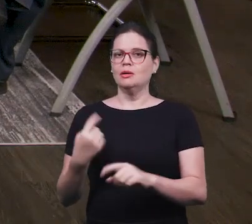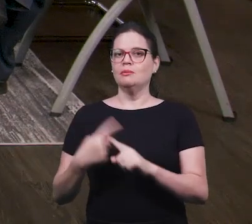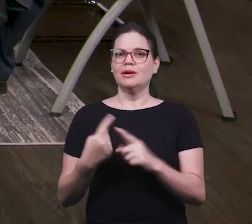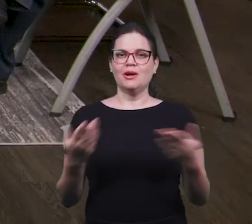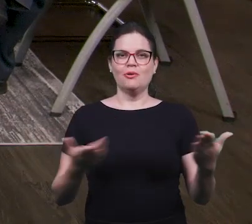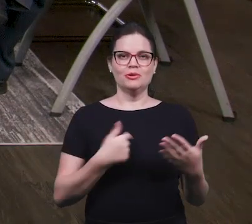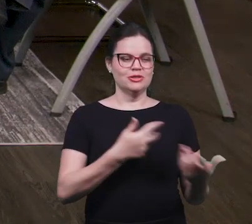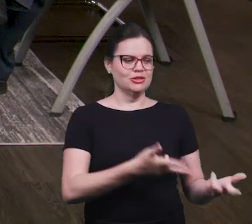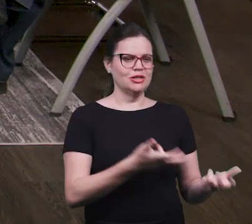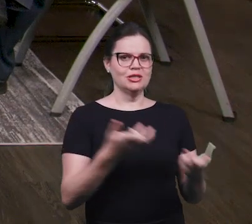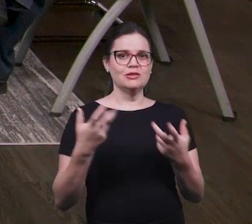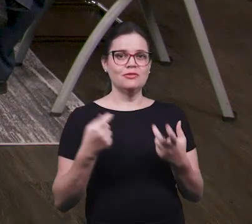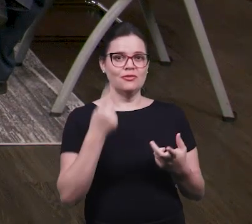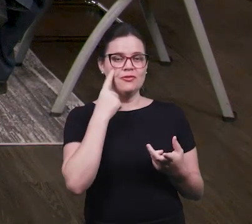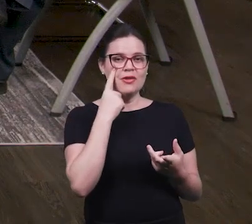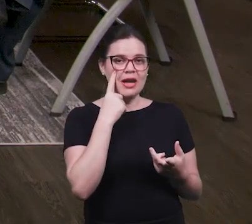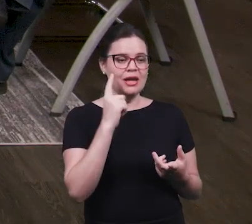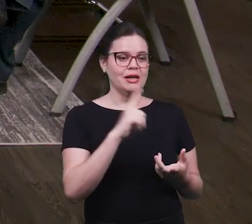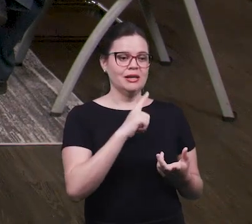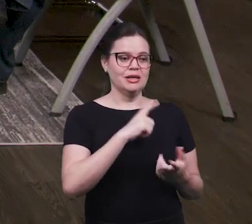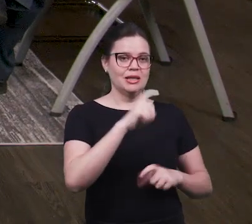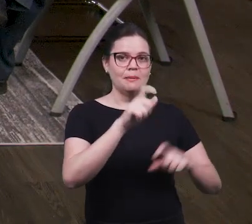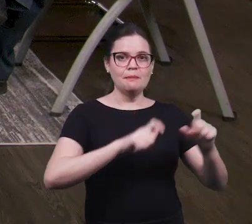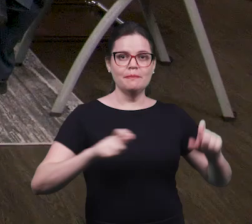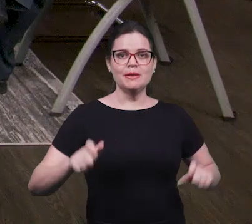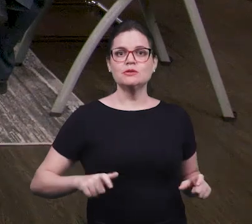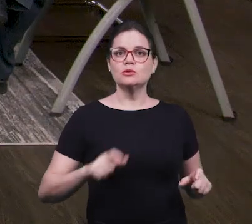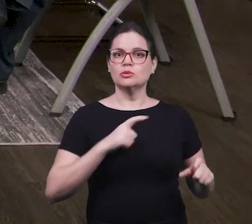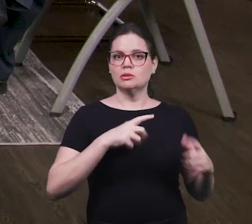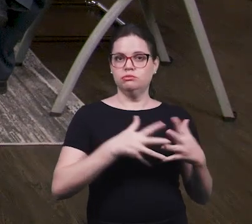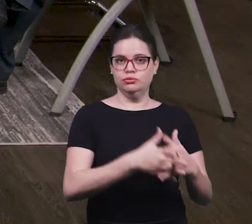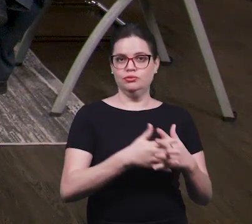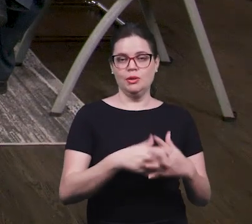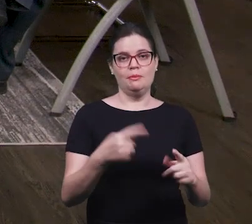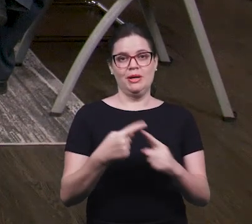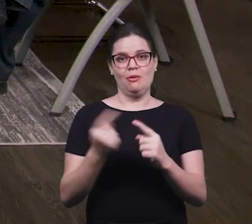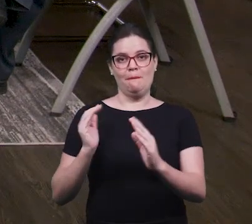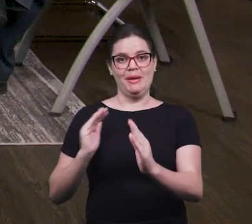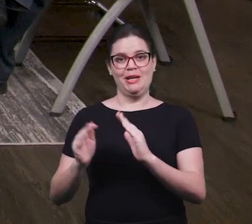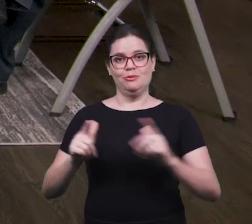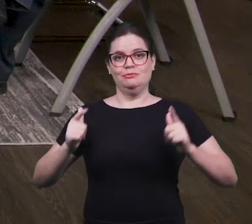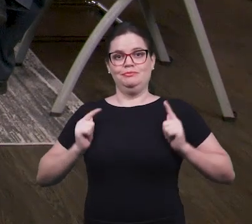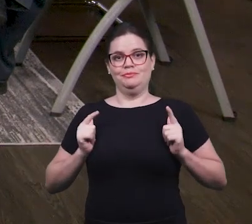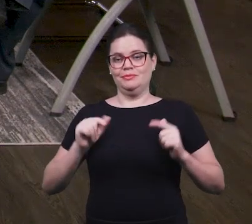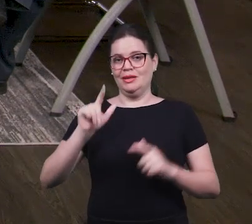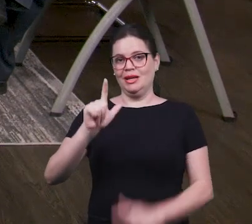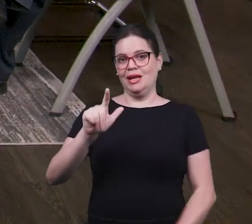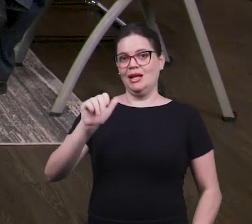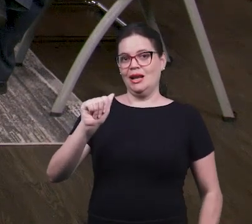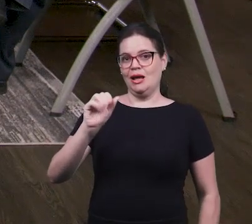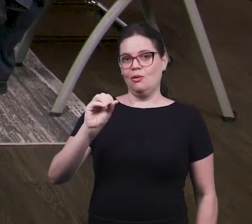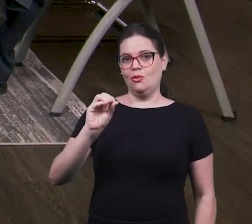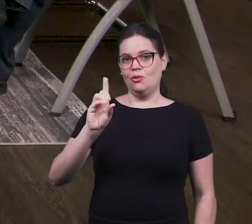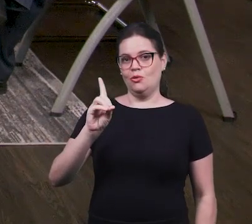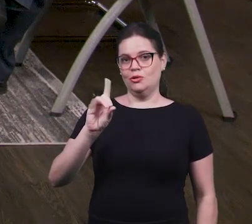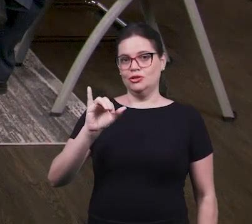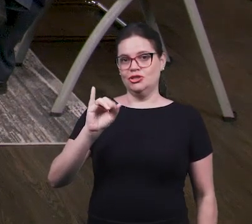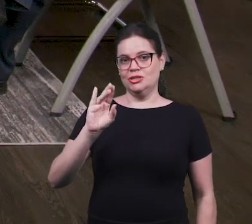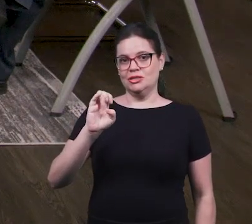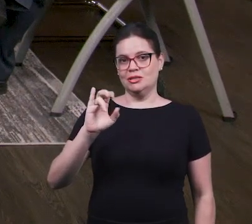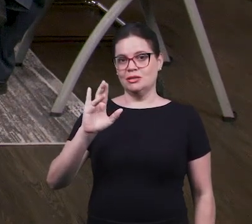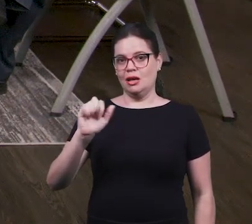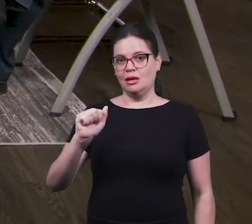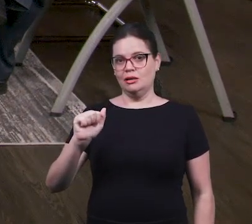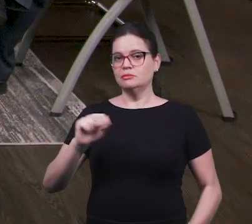palavra Laodiceia, que quer dizer direitos do povo. Então, o mundo político.